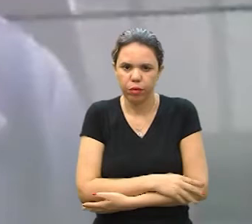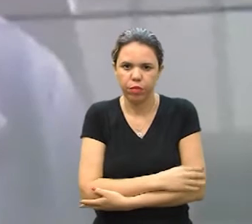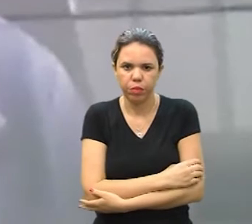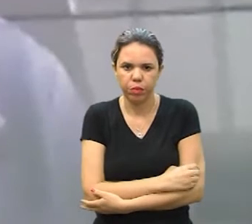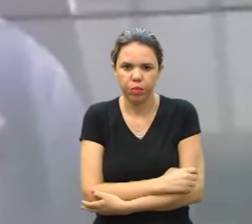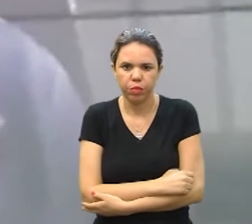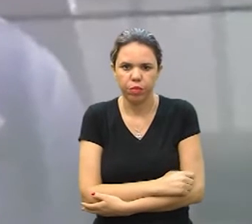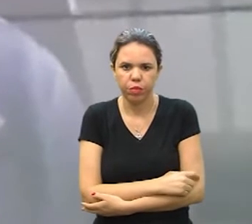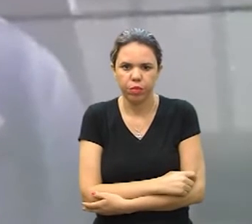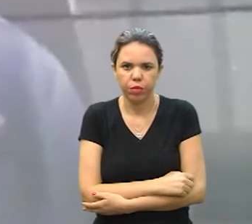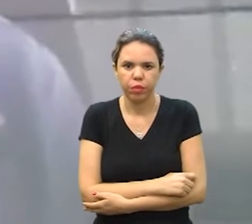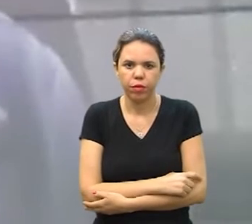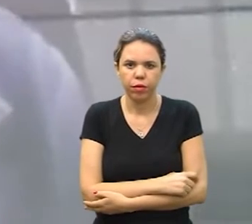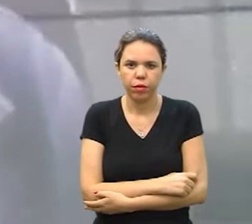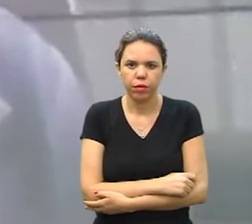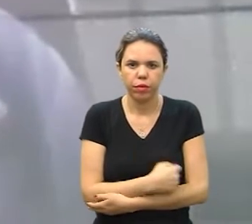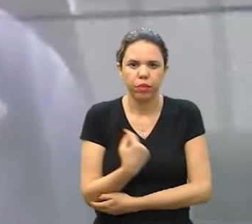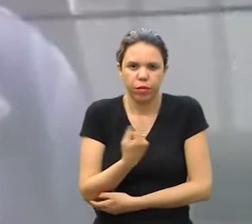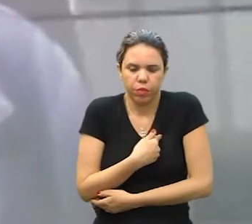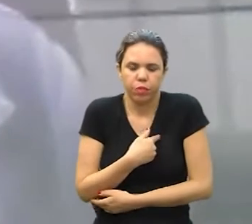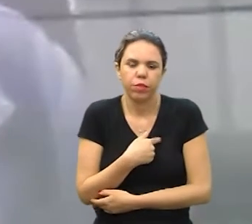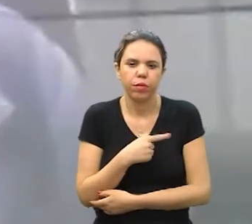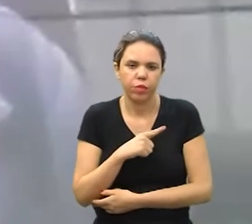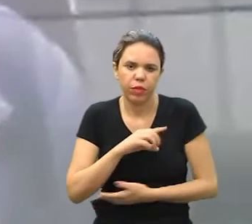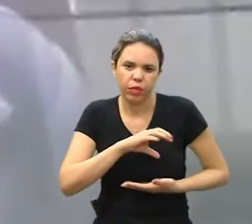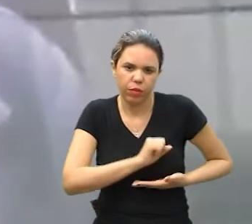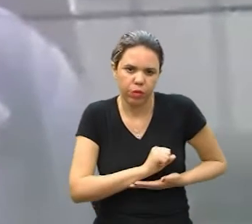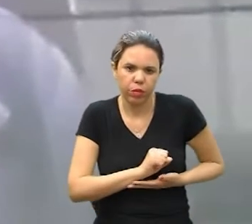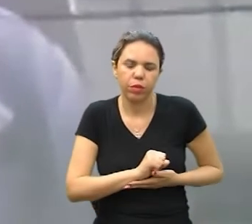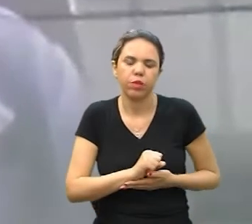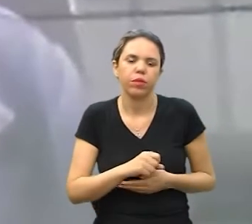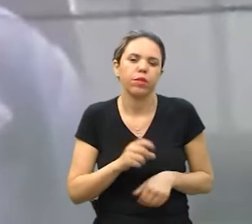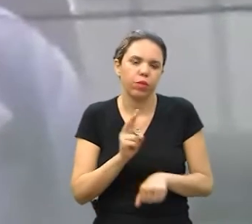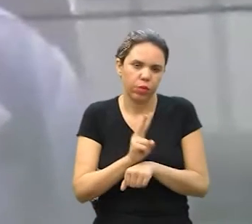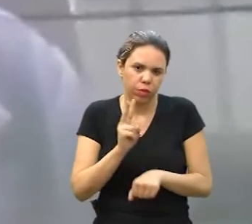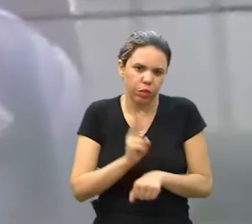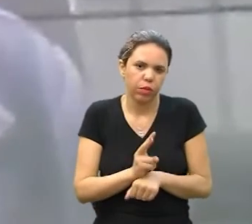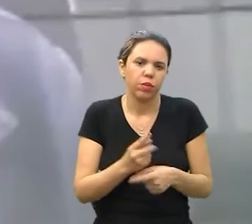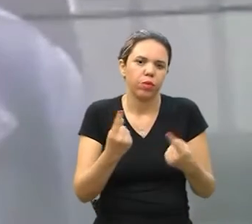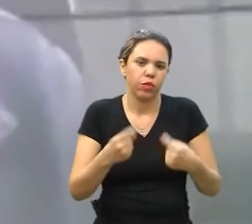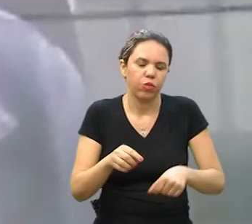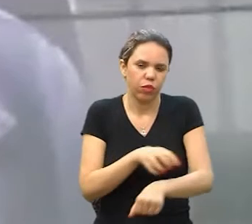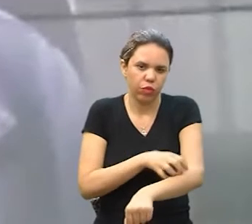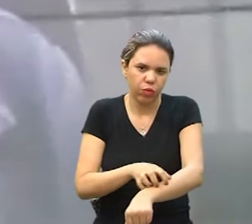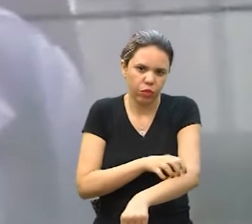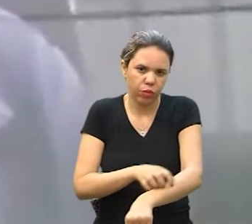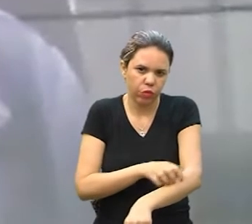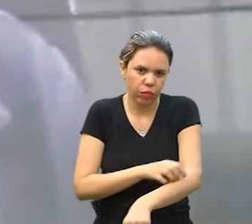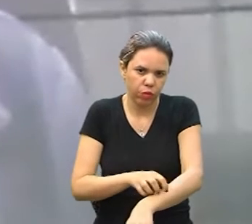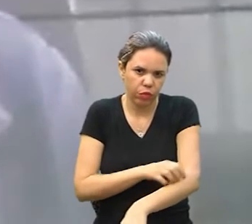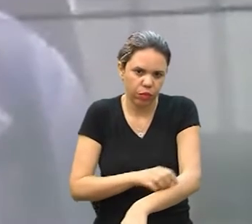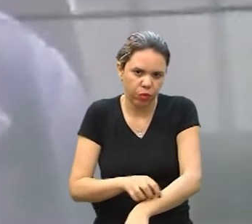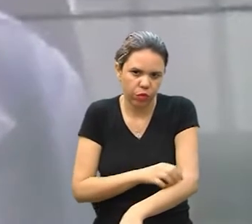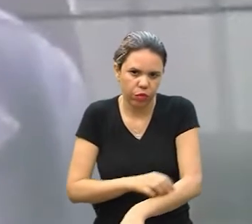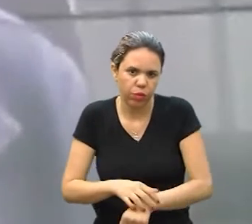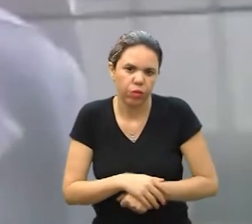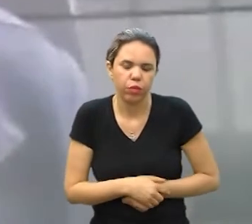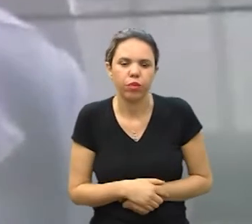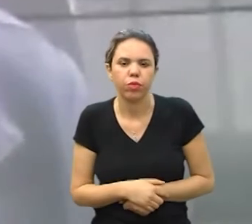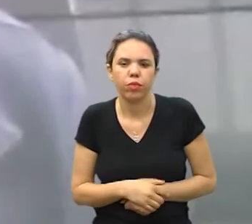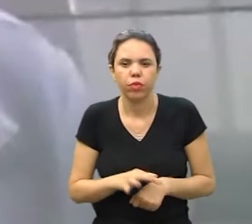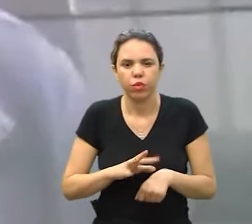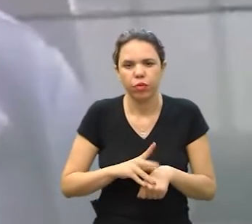influencia bastante. E a gente tem o leite materno, ele protege contra as alergias, né? As rinites,